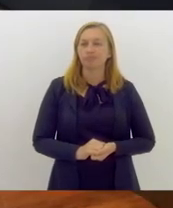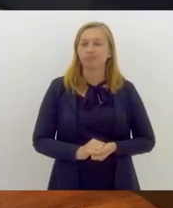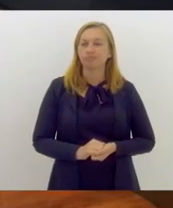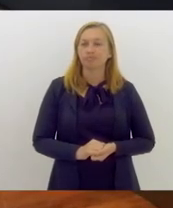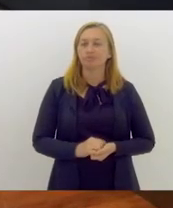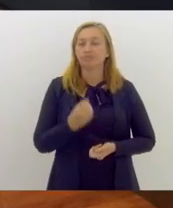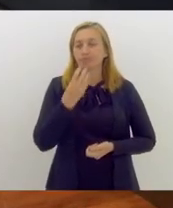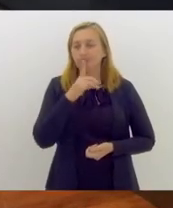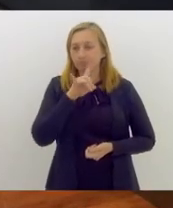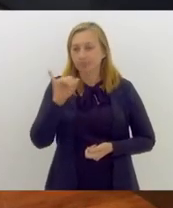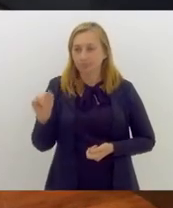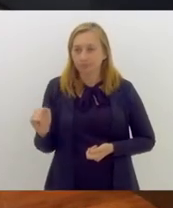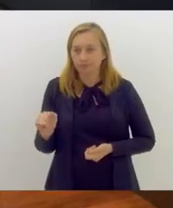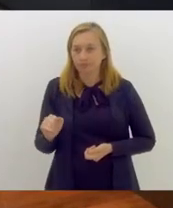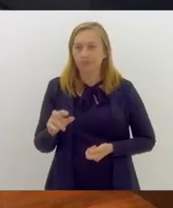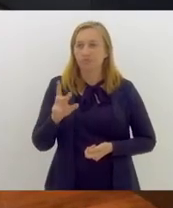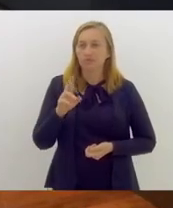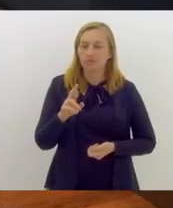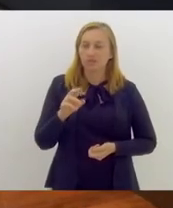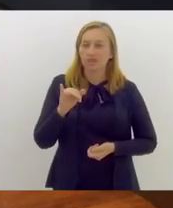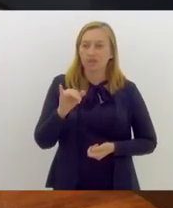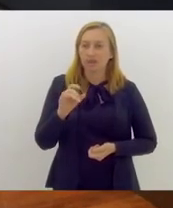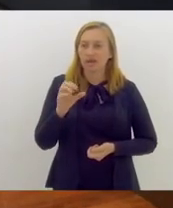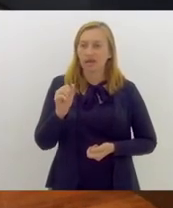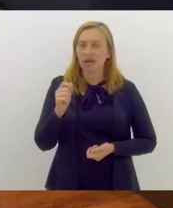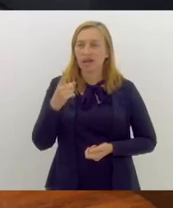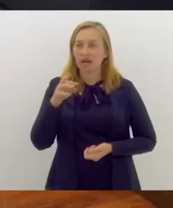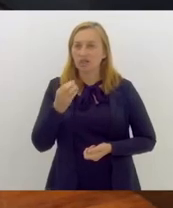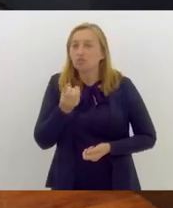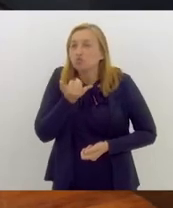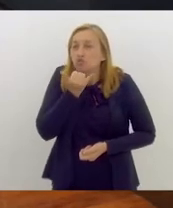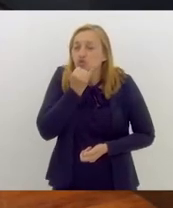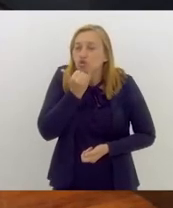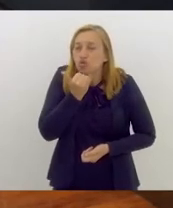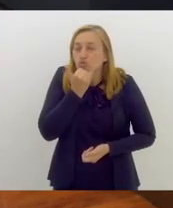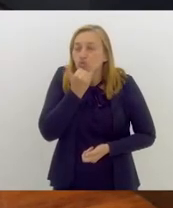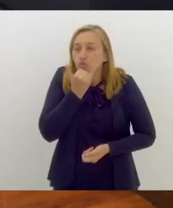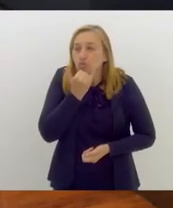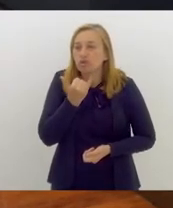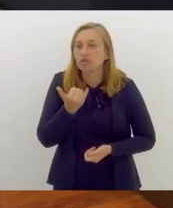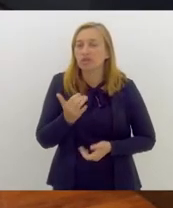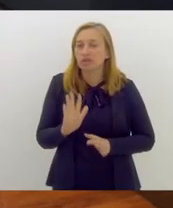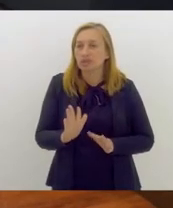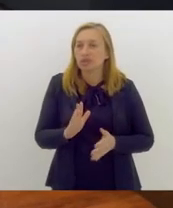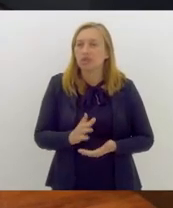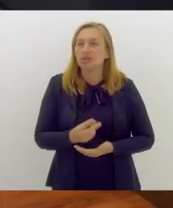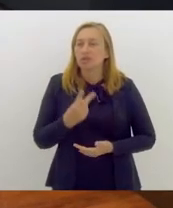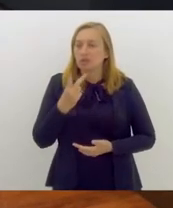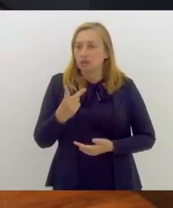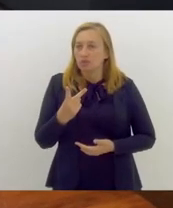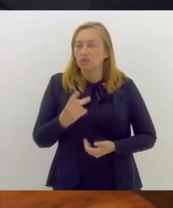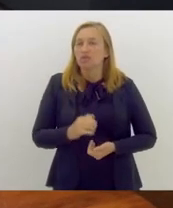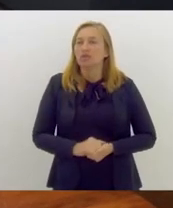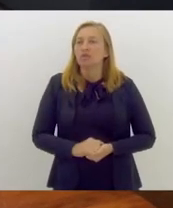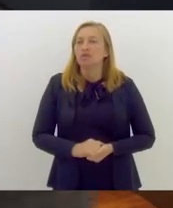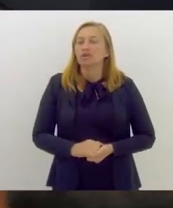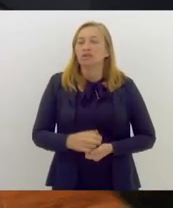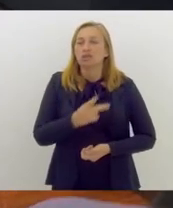Bom dia Ricardo gallim ah perdão eu peço desculpa tô com dois técnicos aqui Presidente